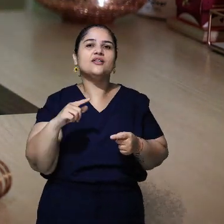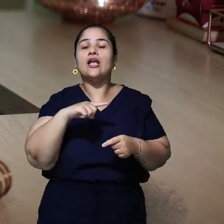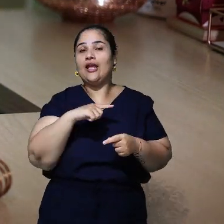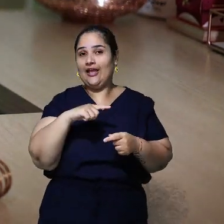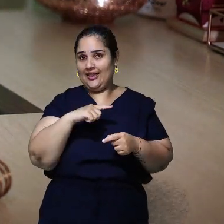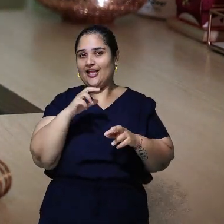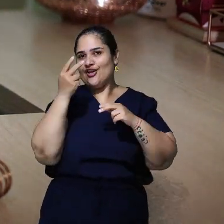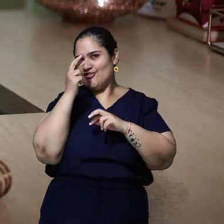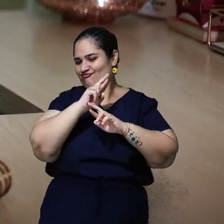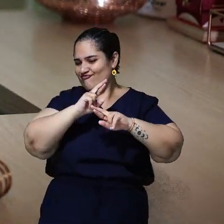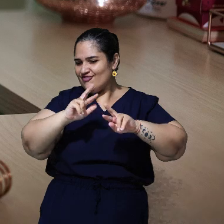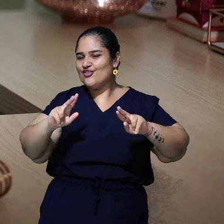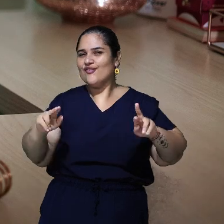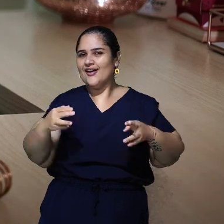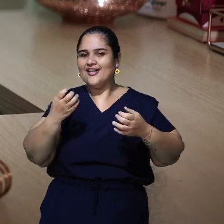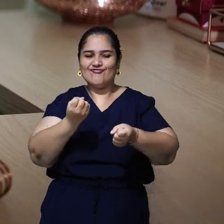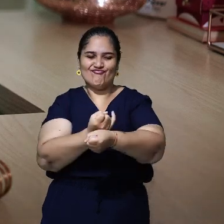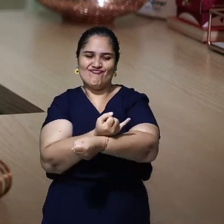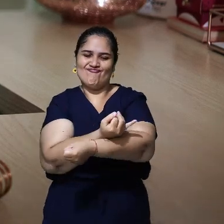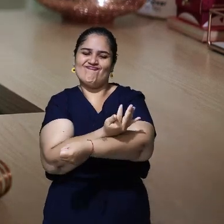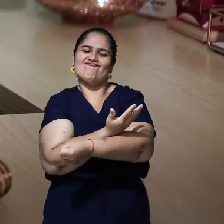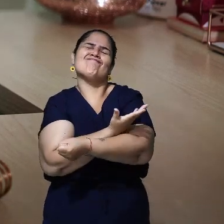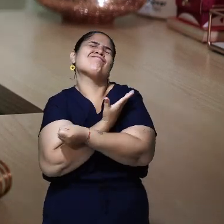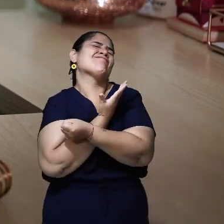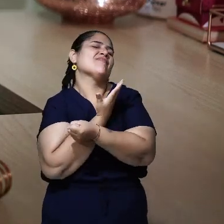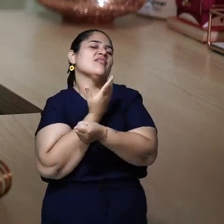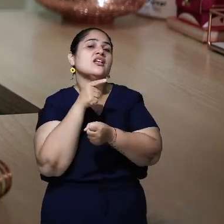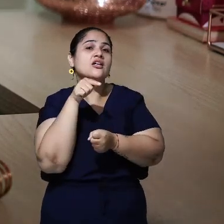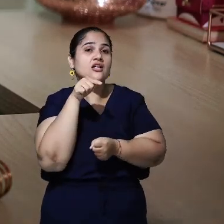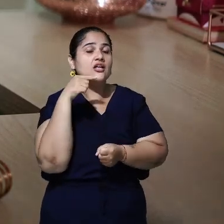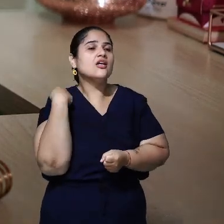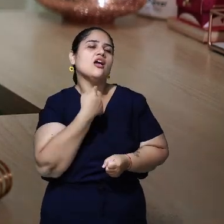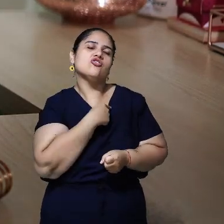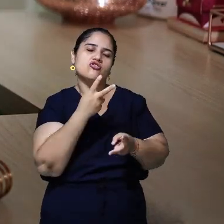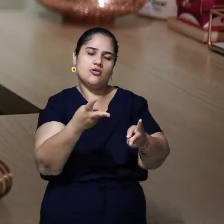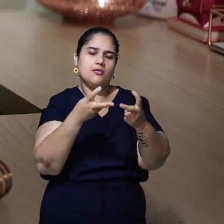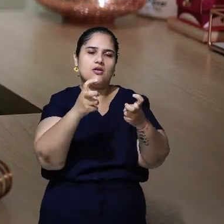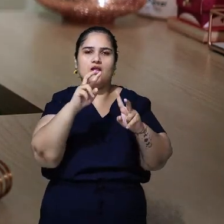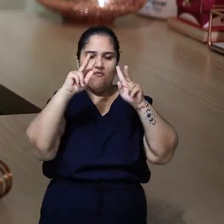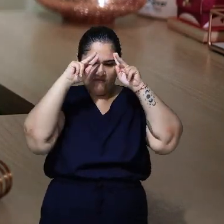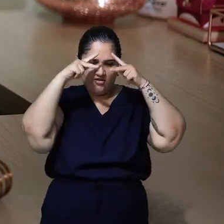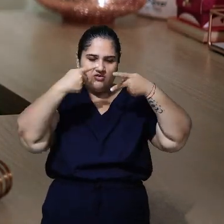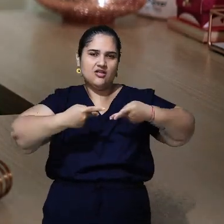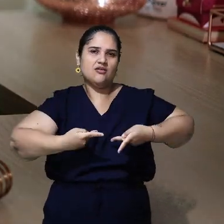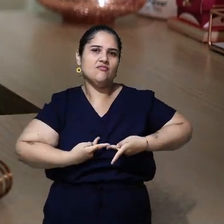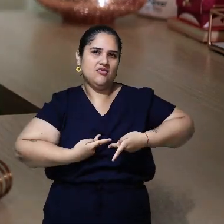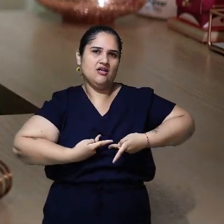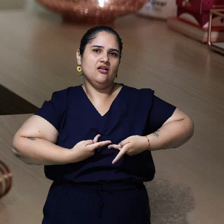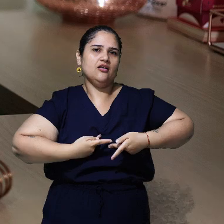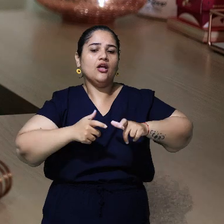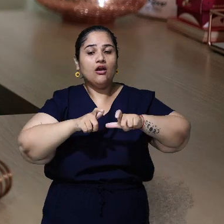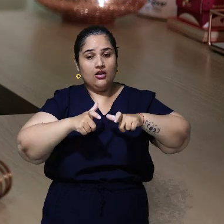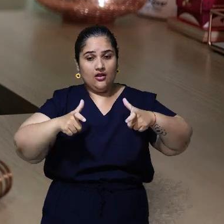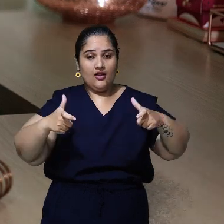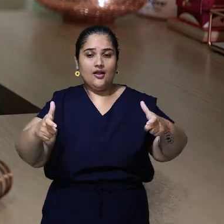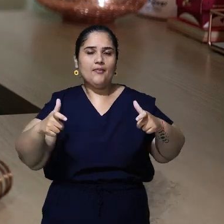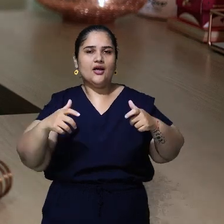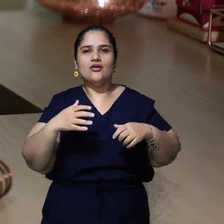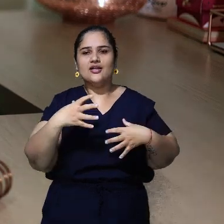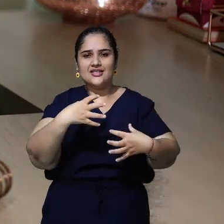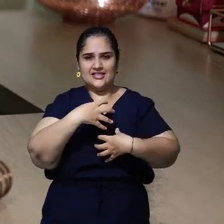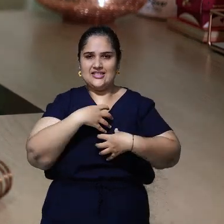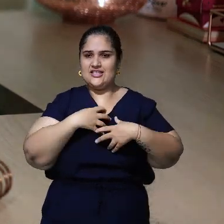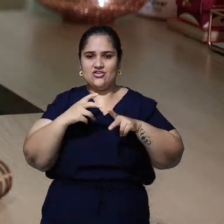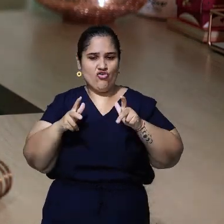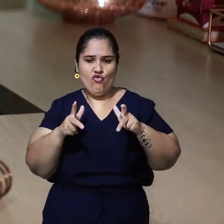casos de emocionar, mas de você ver que o ser humano, ele, apesar de muitas vezes ele não se sentir com força, mas ele tem uma